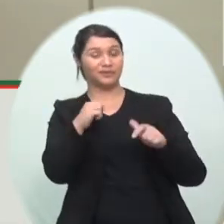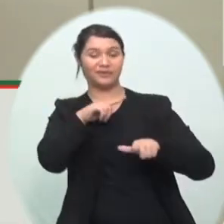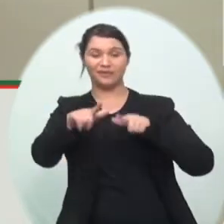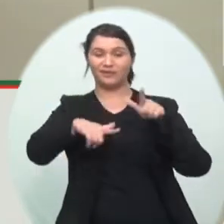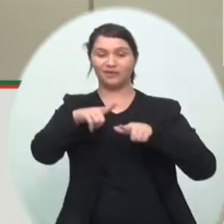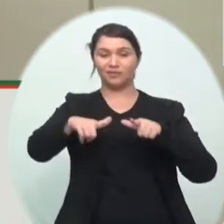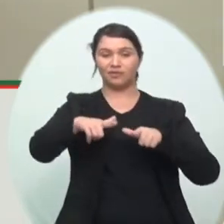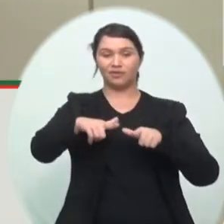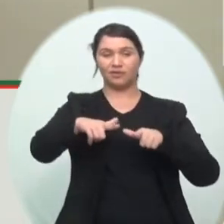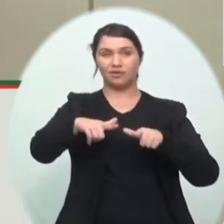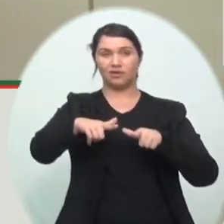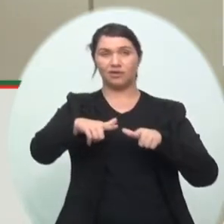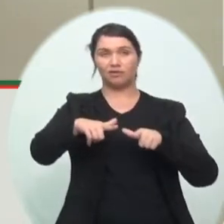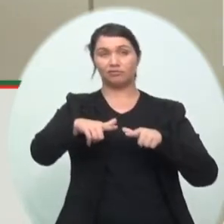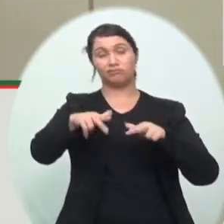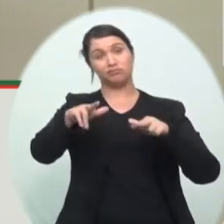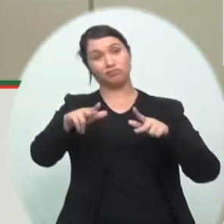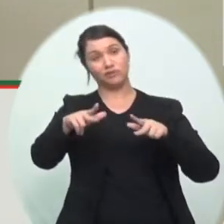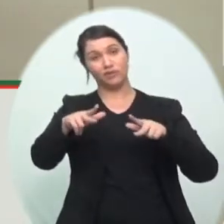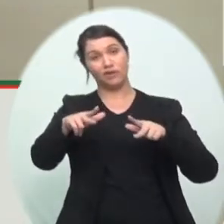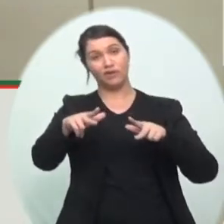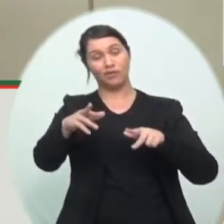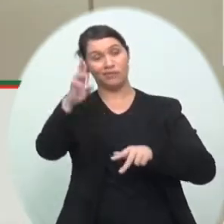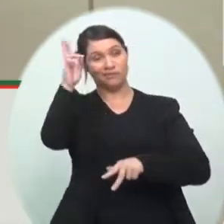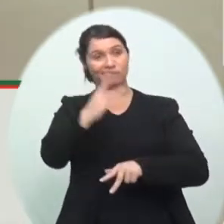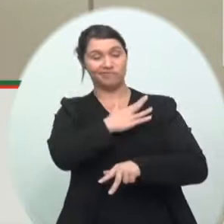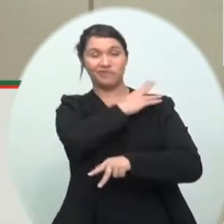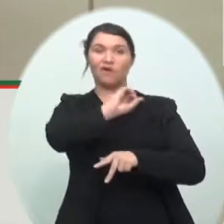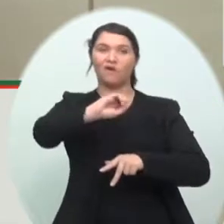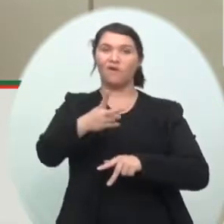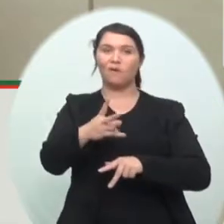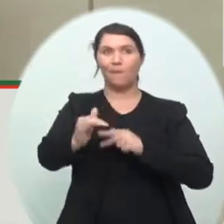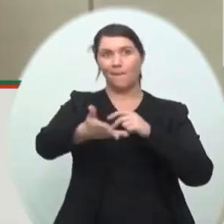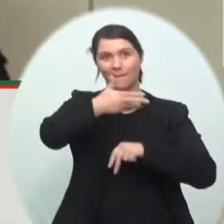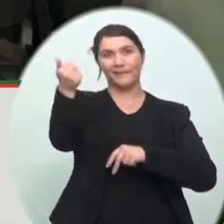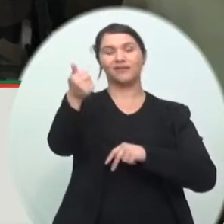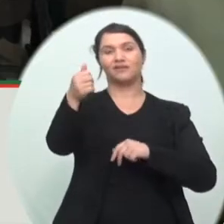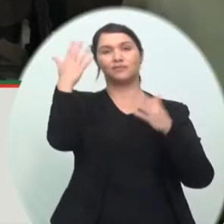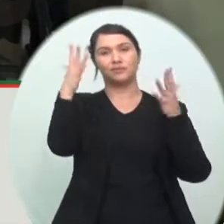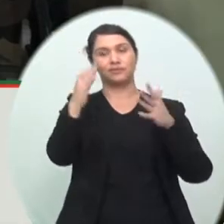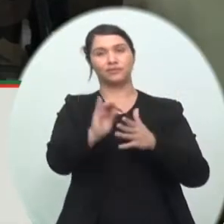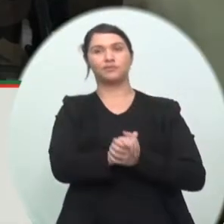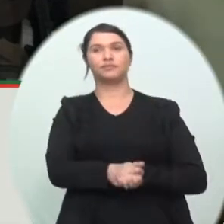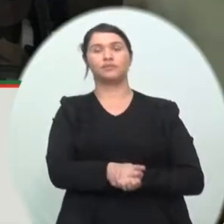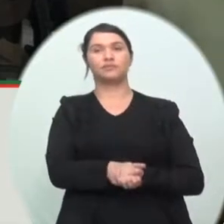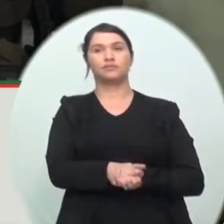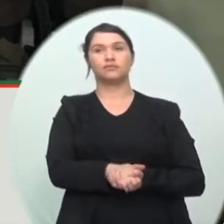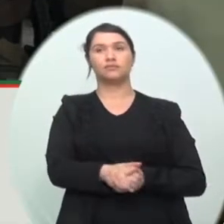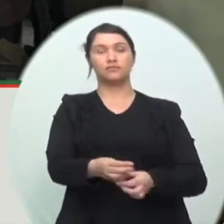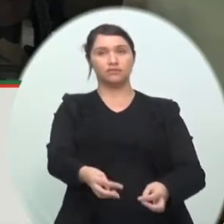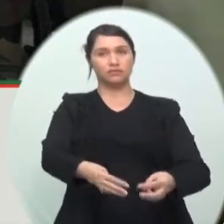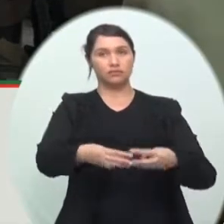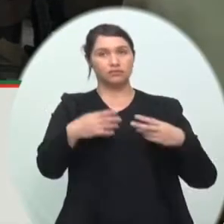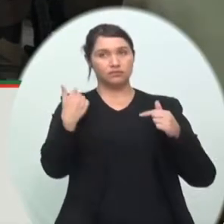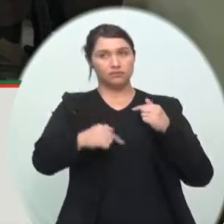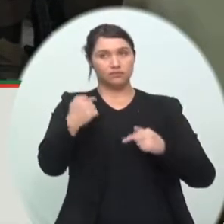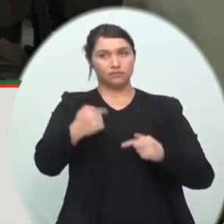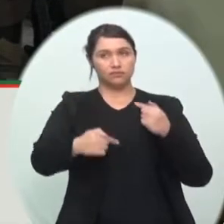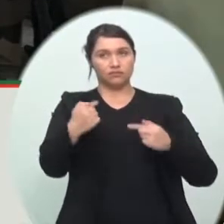da pessoa que o senhor está sucedendo. Aos demais, parabéns a todos. A moção continua em